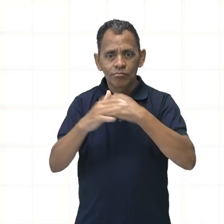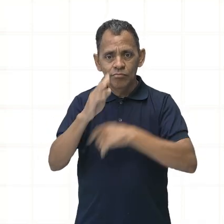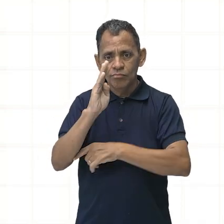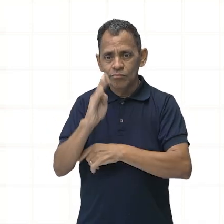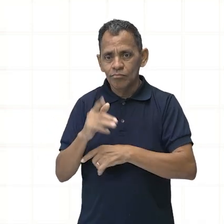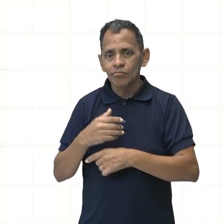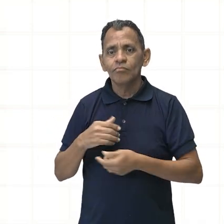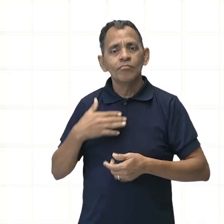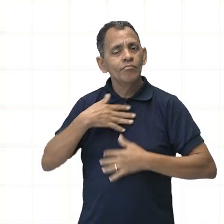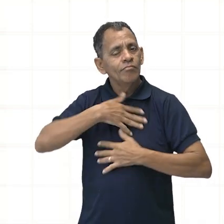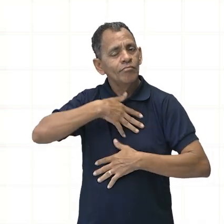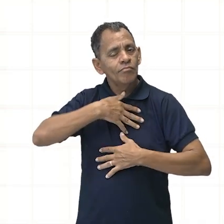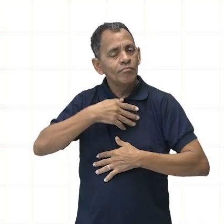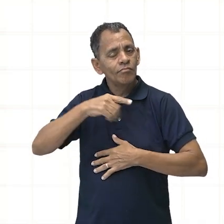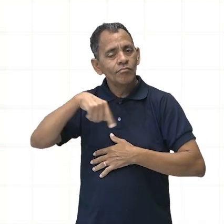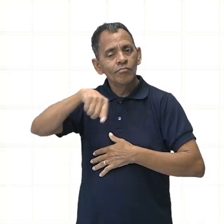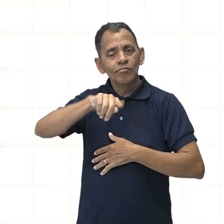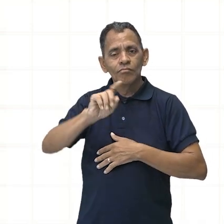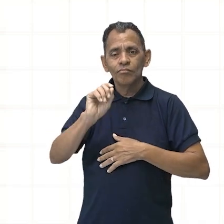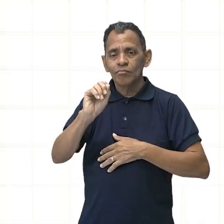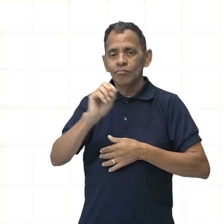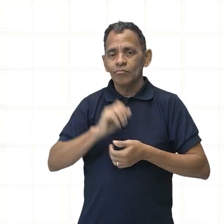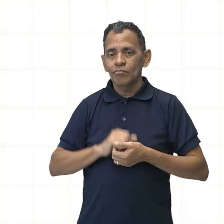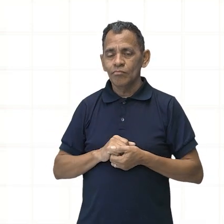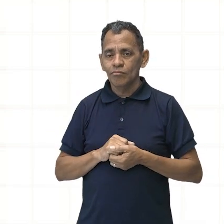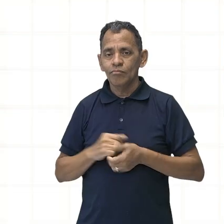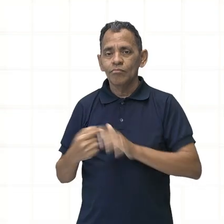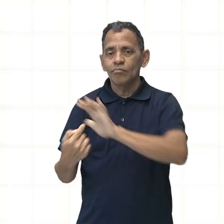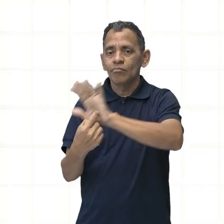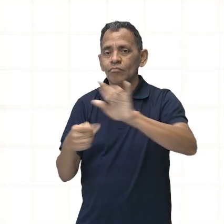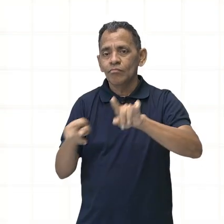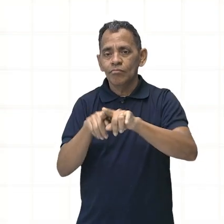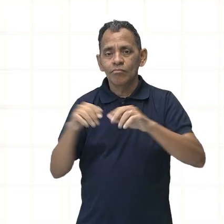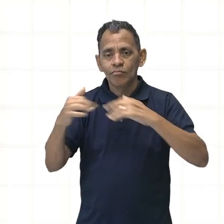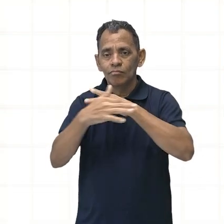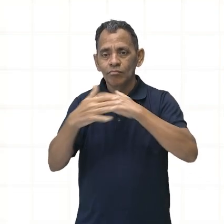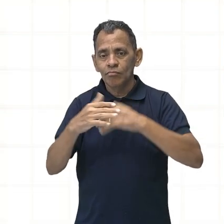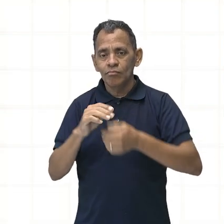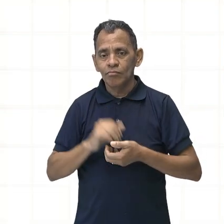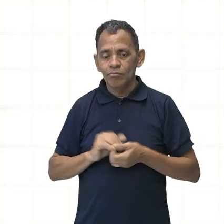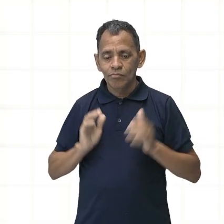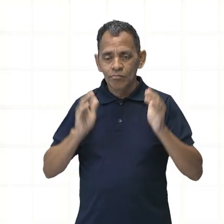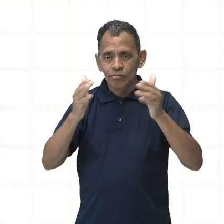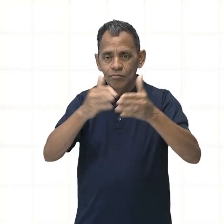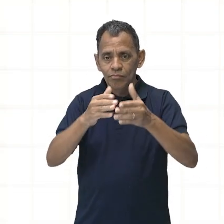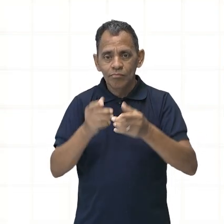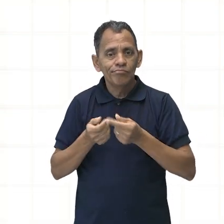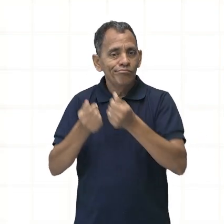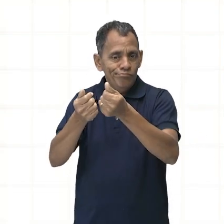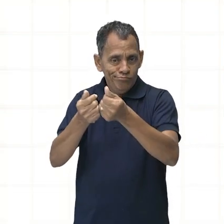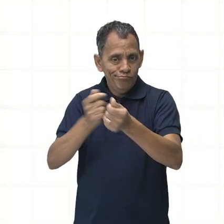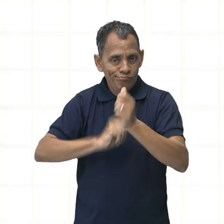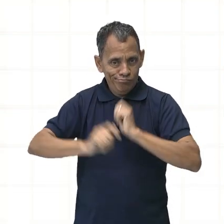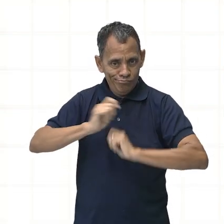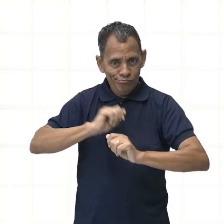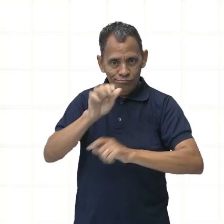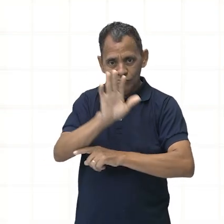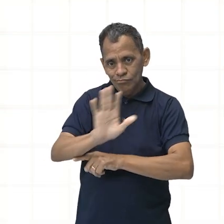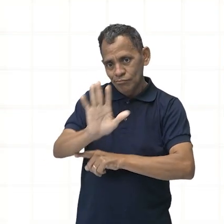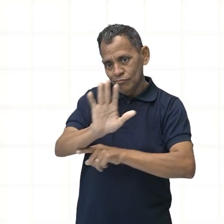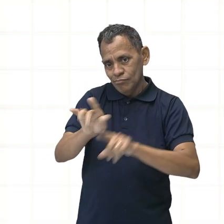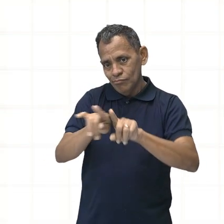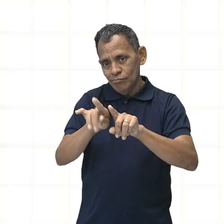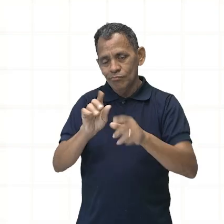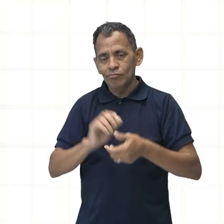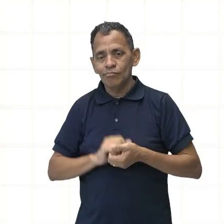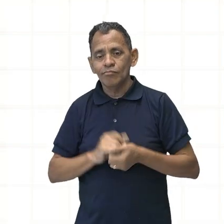gostaria de destacar para vocês um ponto importante. As cidades, elas se tornaram ali os centros financeiros da economia de uma forma geral, né? Então,